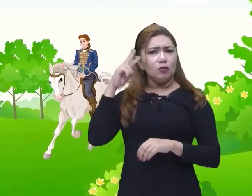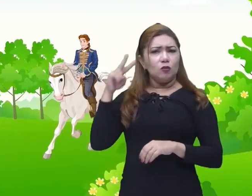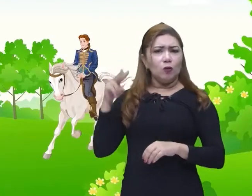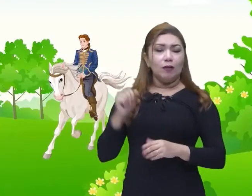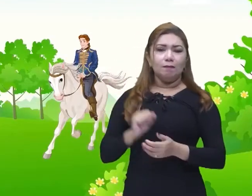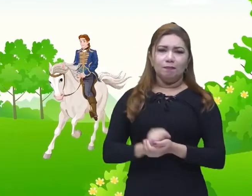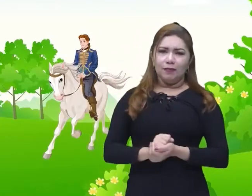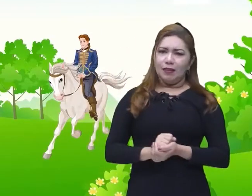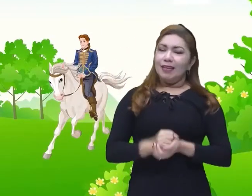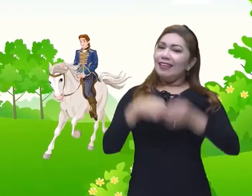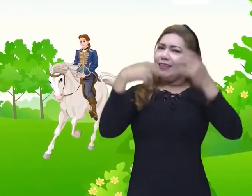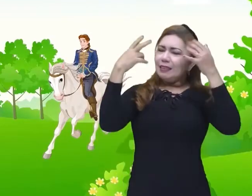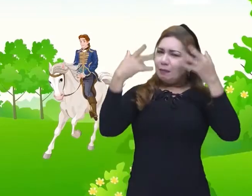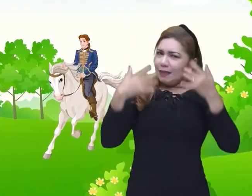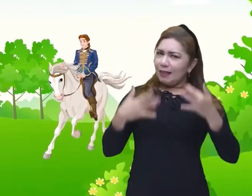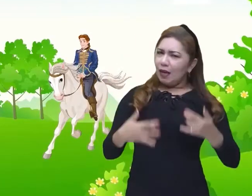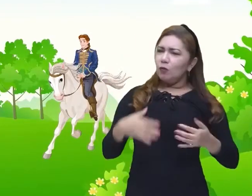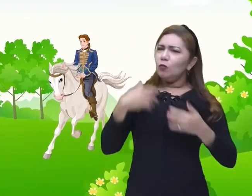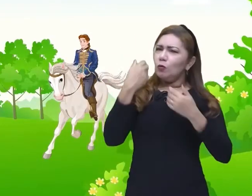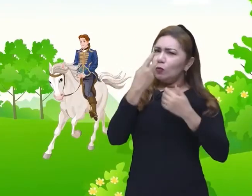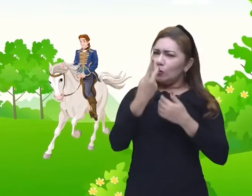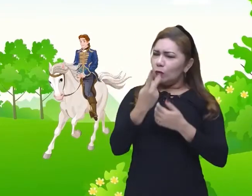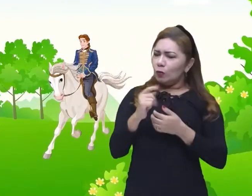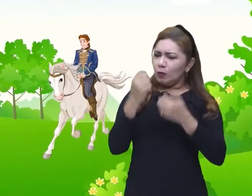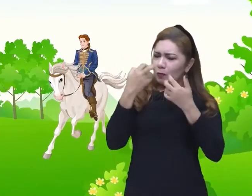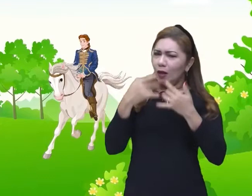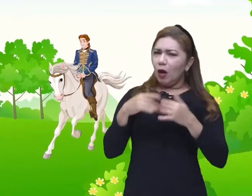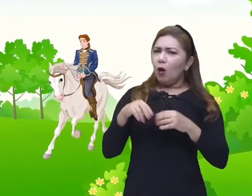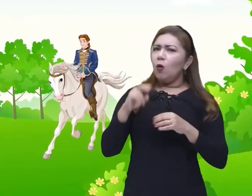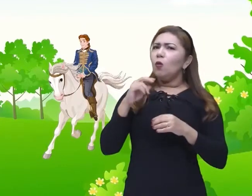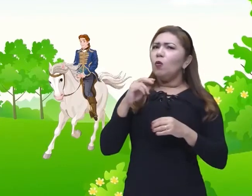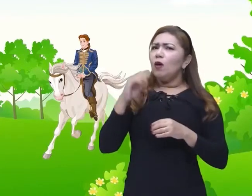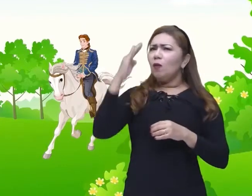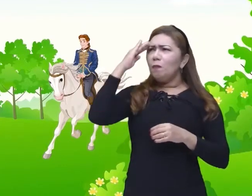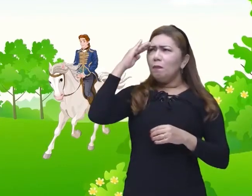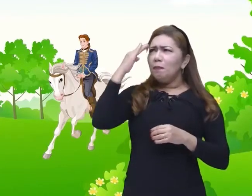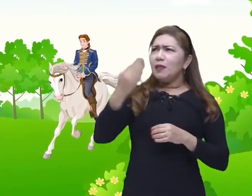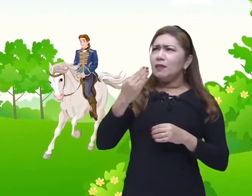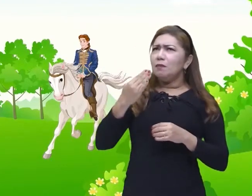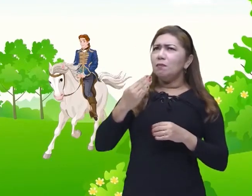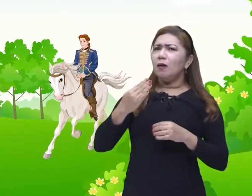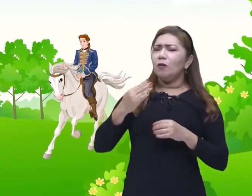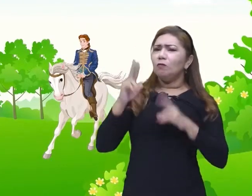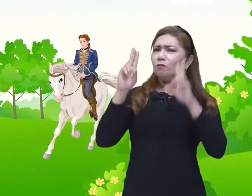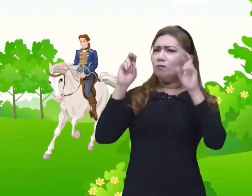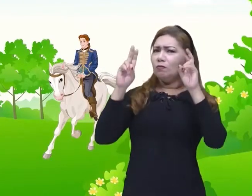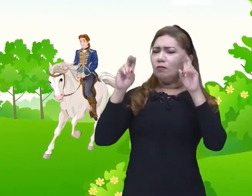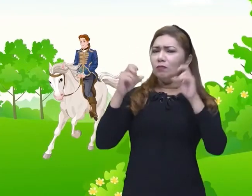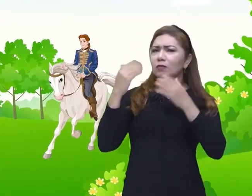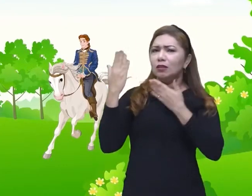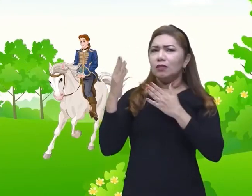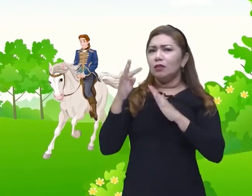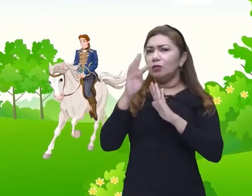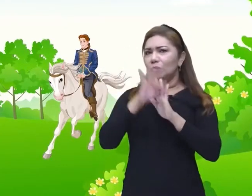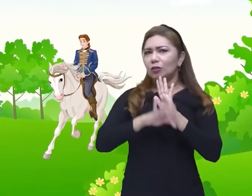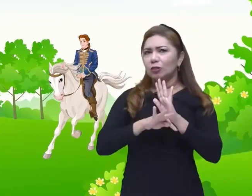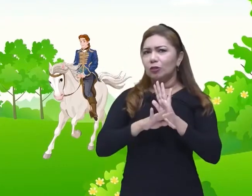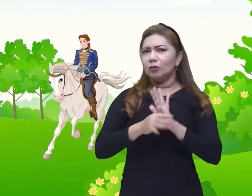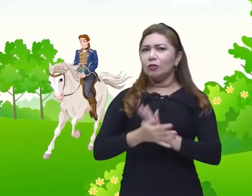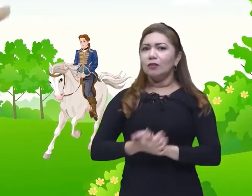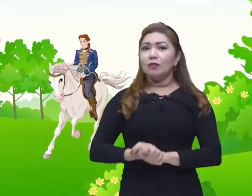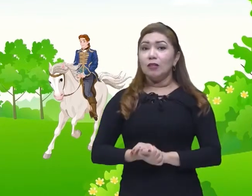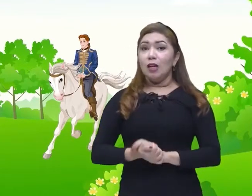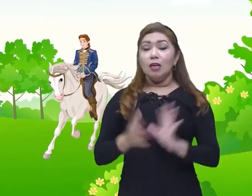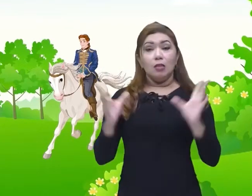me explicar com suas palavras, qual é o assunto principal dessa história? Ela que, resumindo